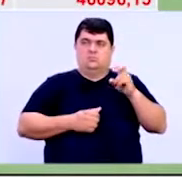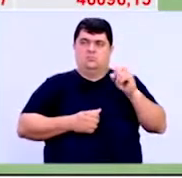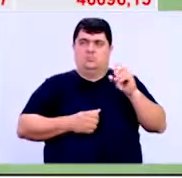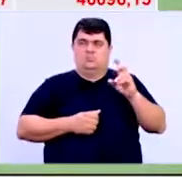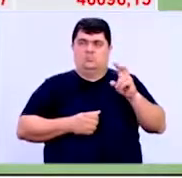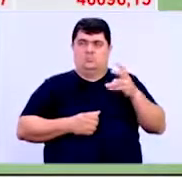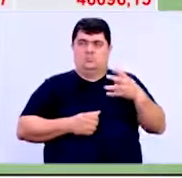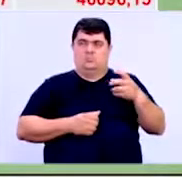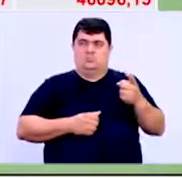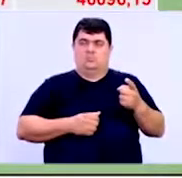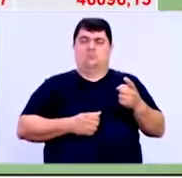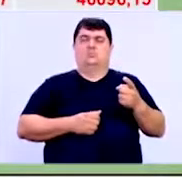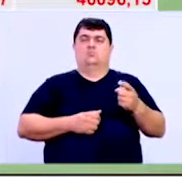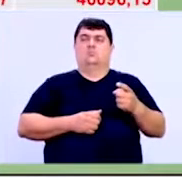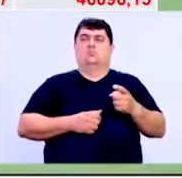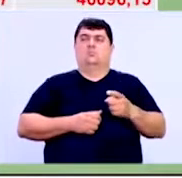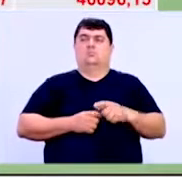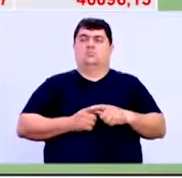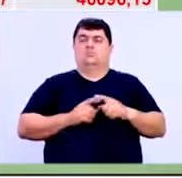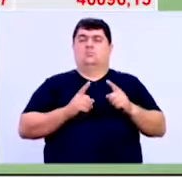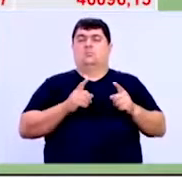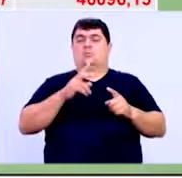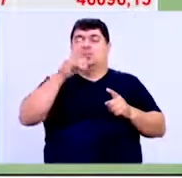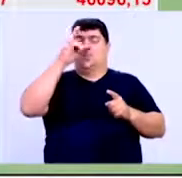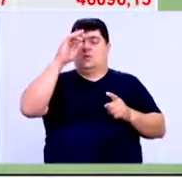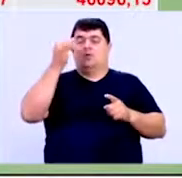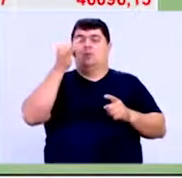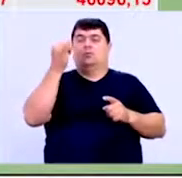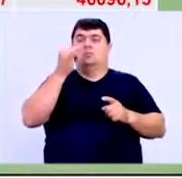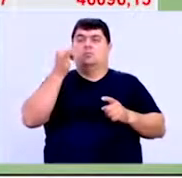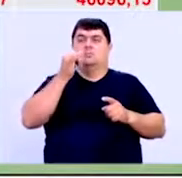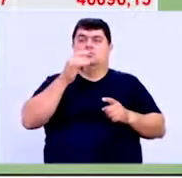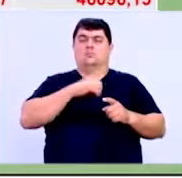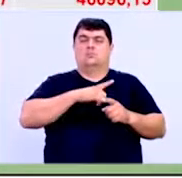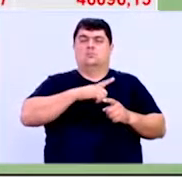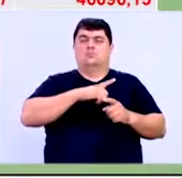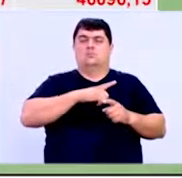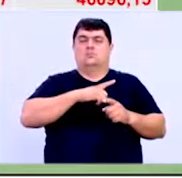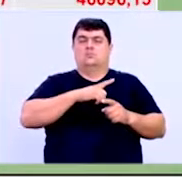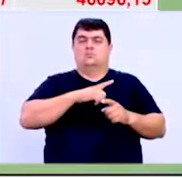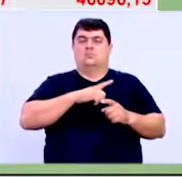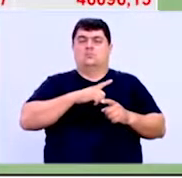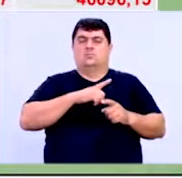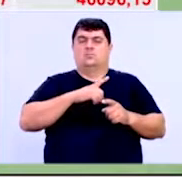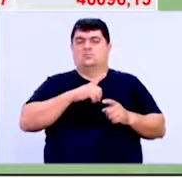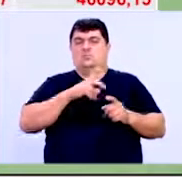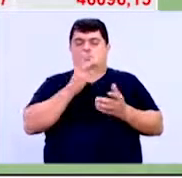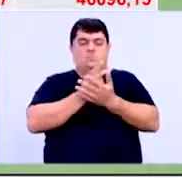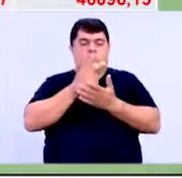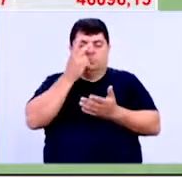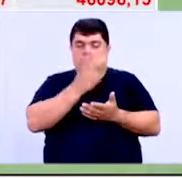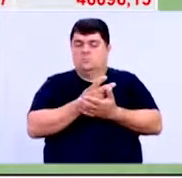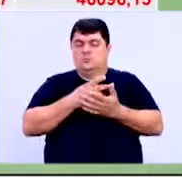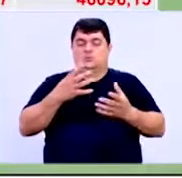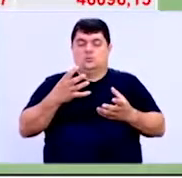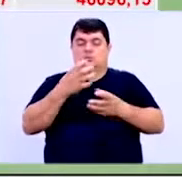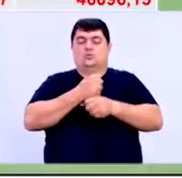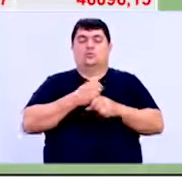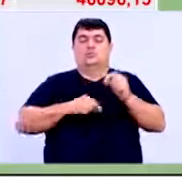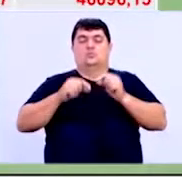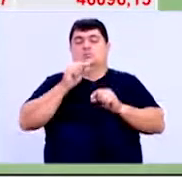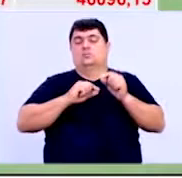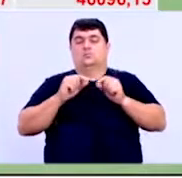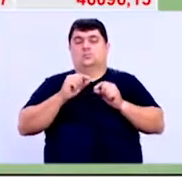R$1.941. Lembrando que esse saldo de caixa anterior, ele sempre vai ser somado